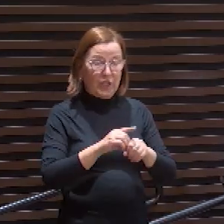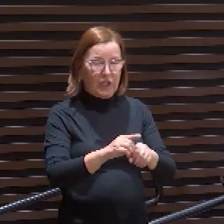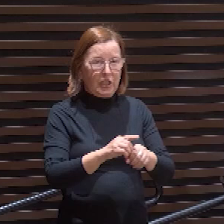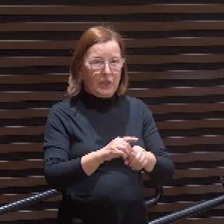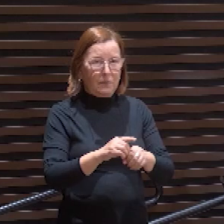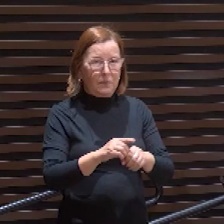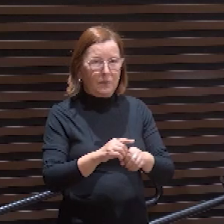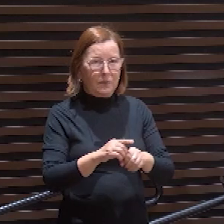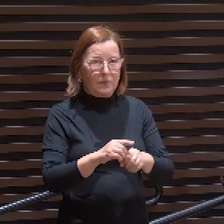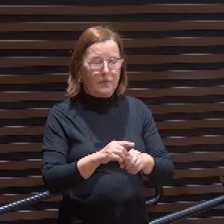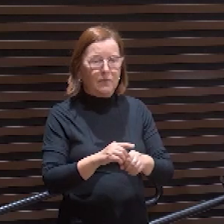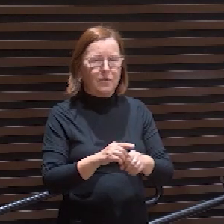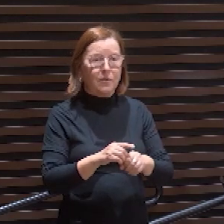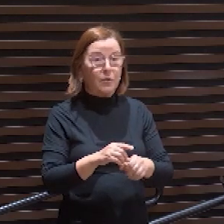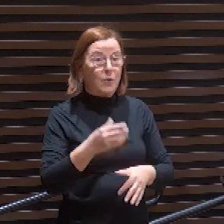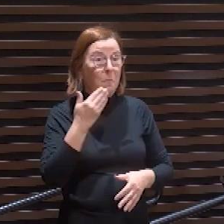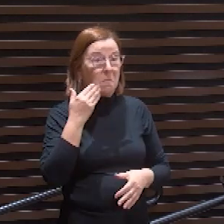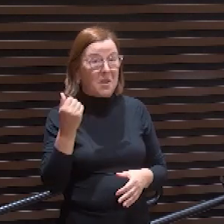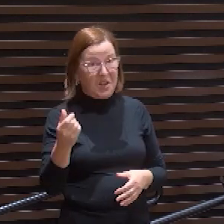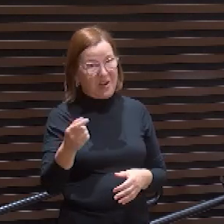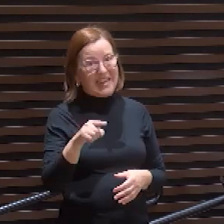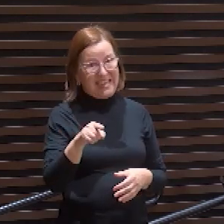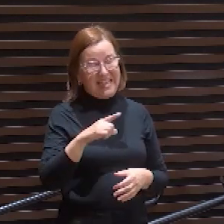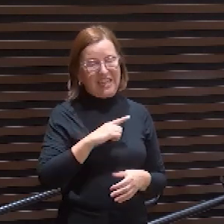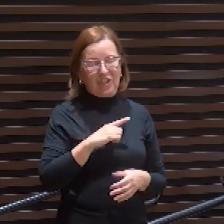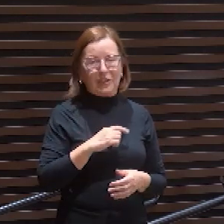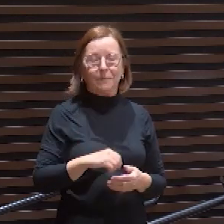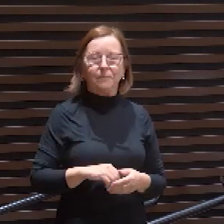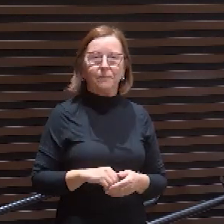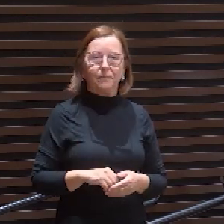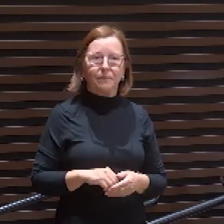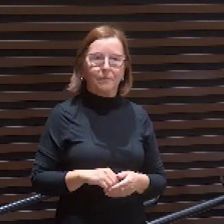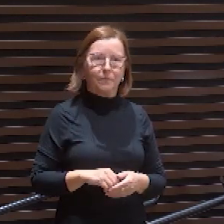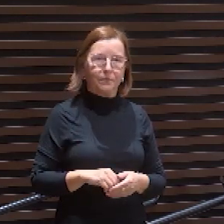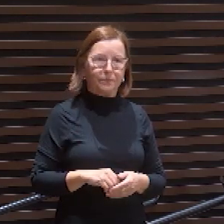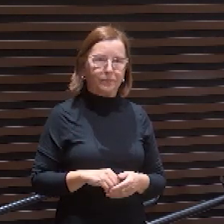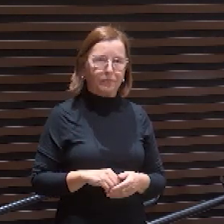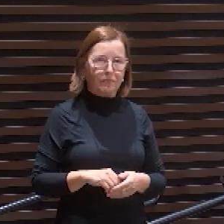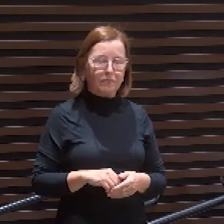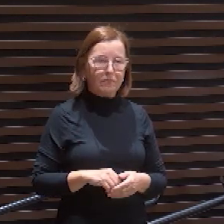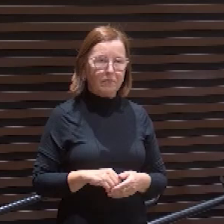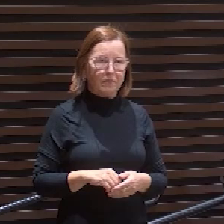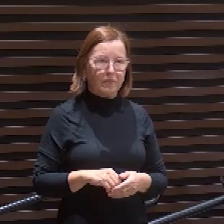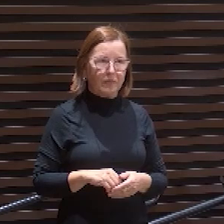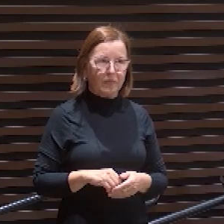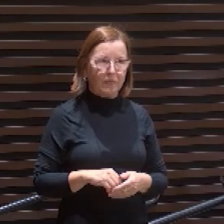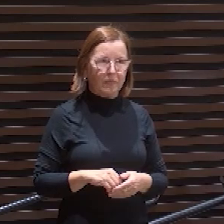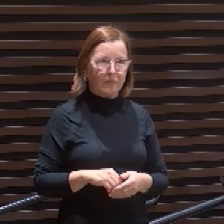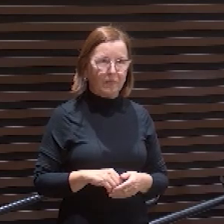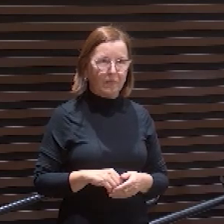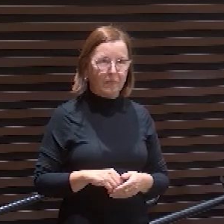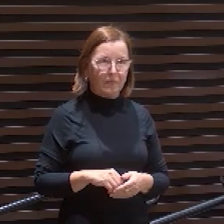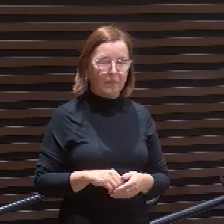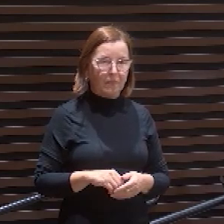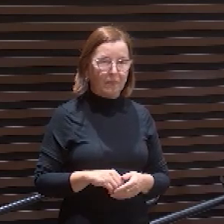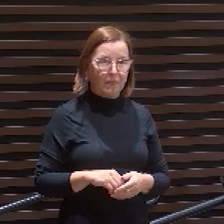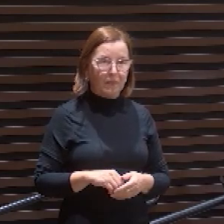em cima, no alto, o que é especial.